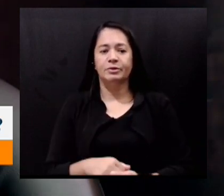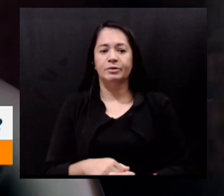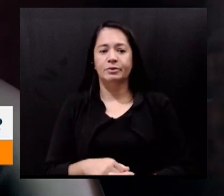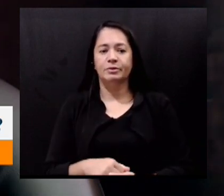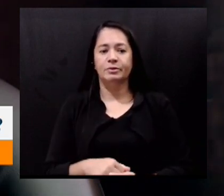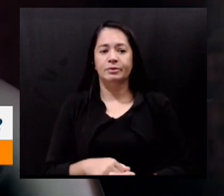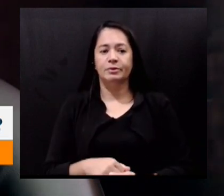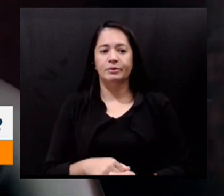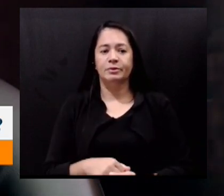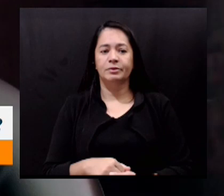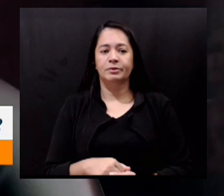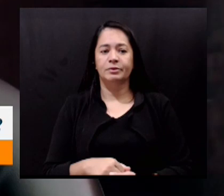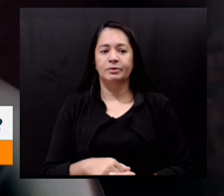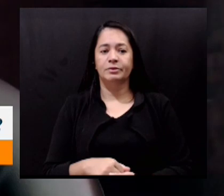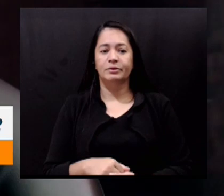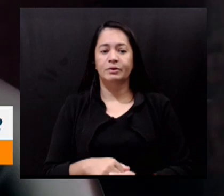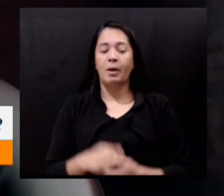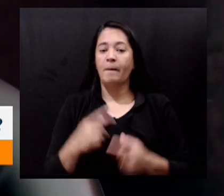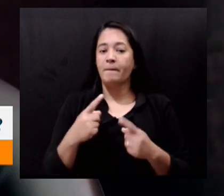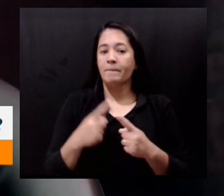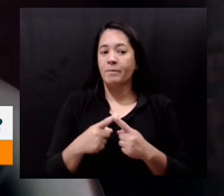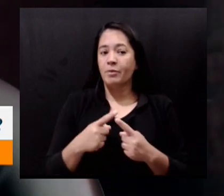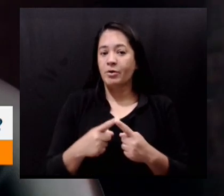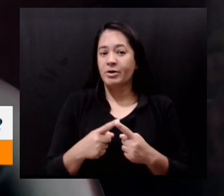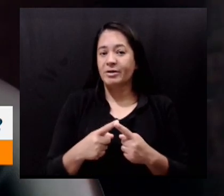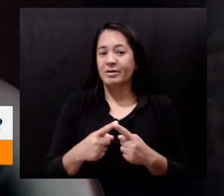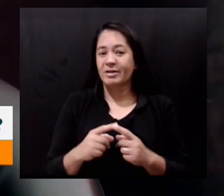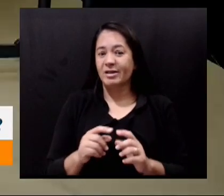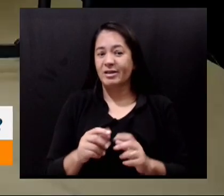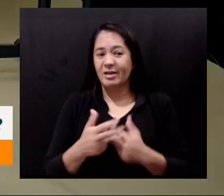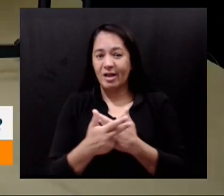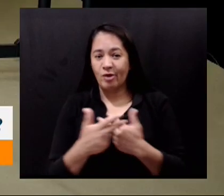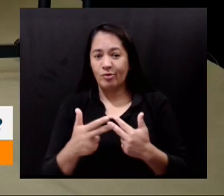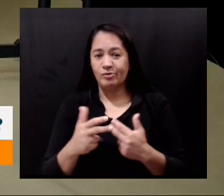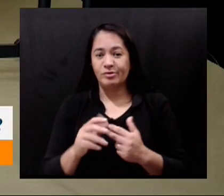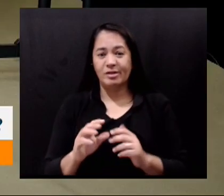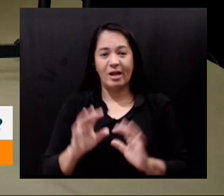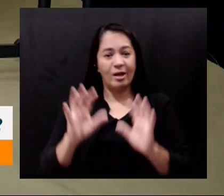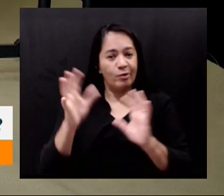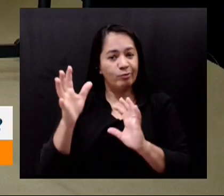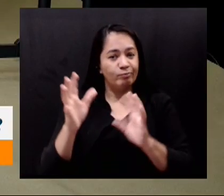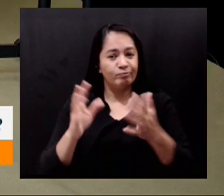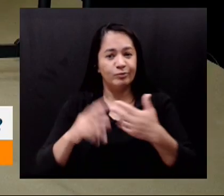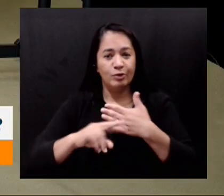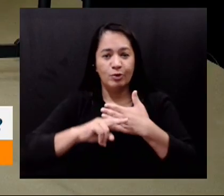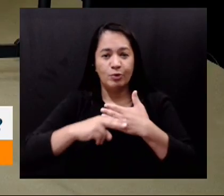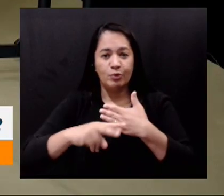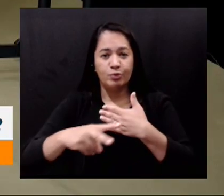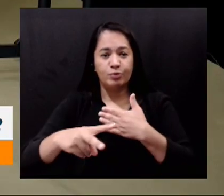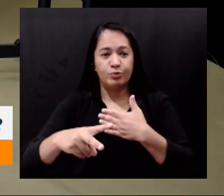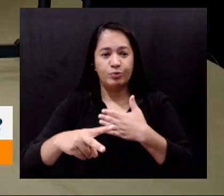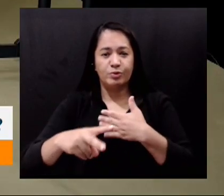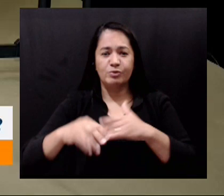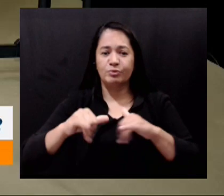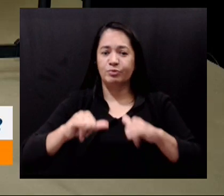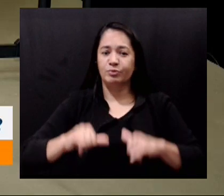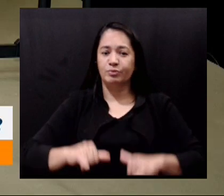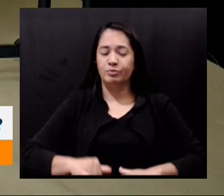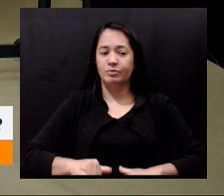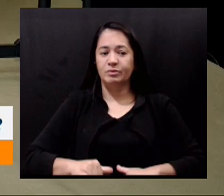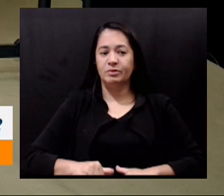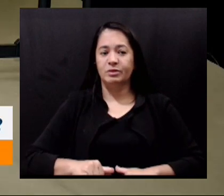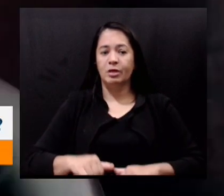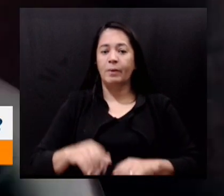a contingência por si só, ela vai gerar, muito provavelmente ela vai gerar o sofrimento. Então a questão é Uhum. cuidar para que